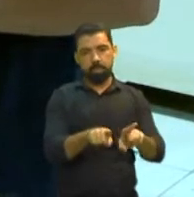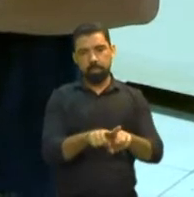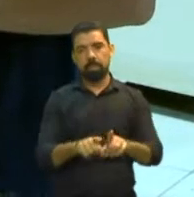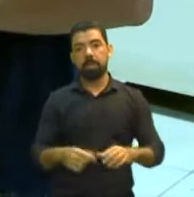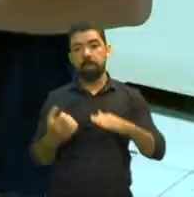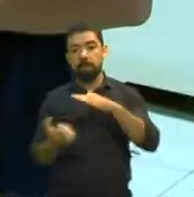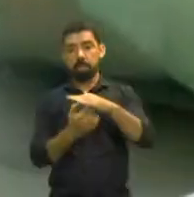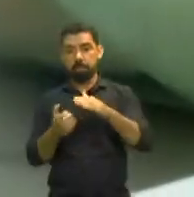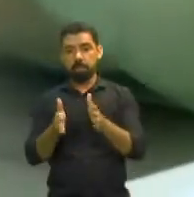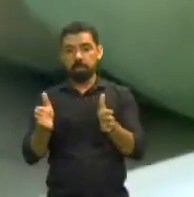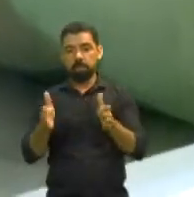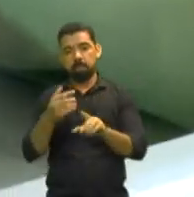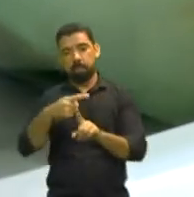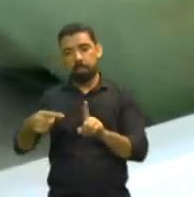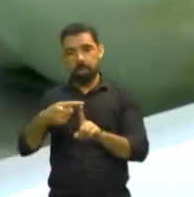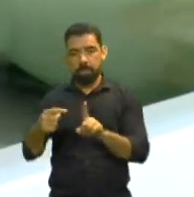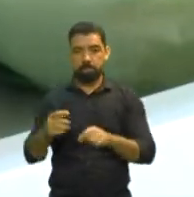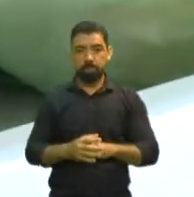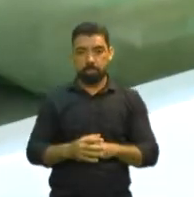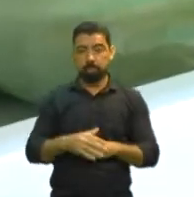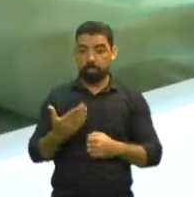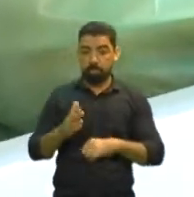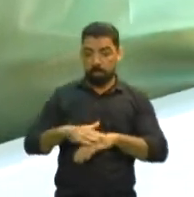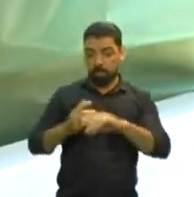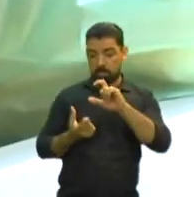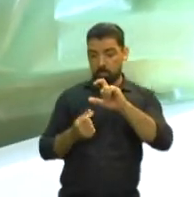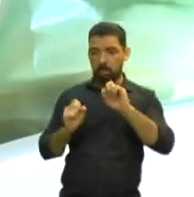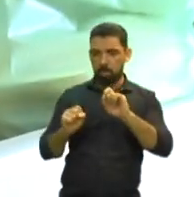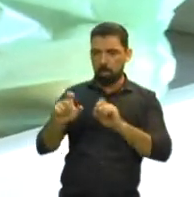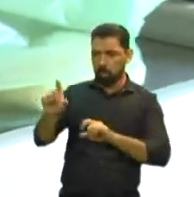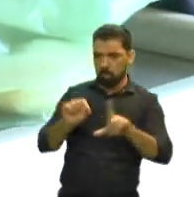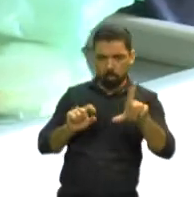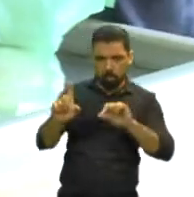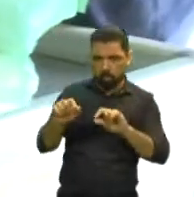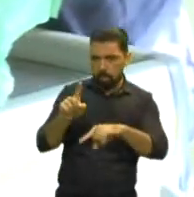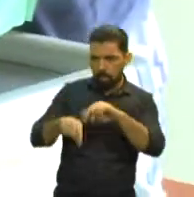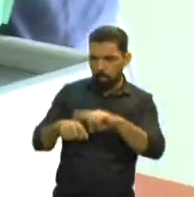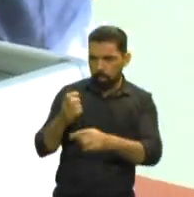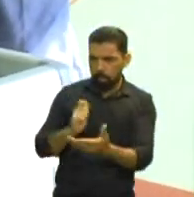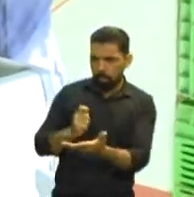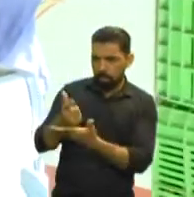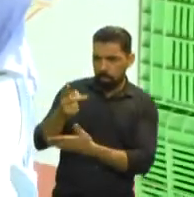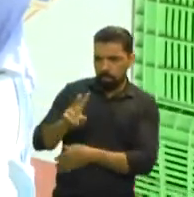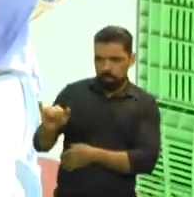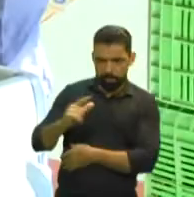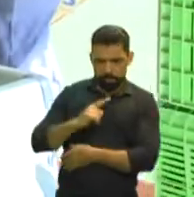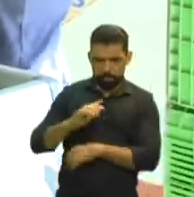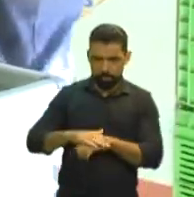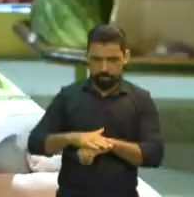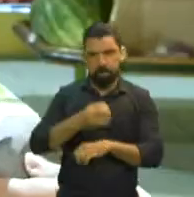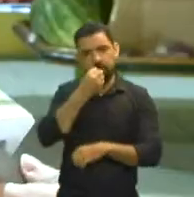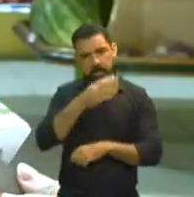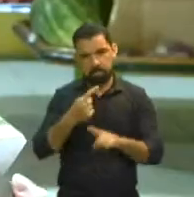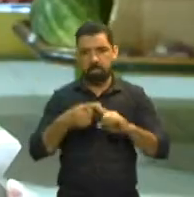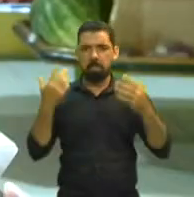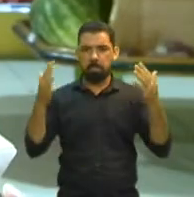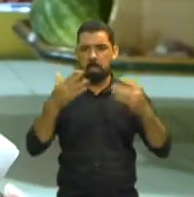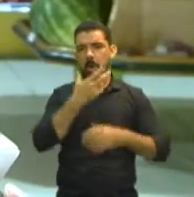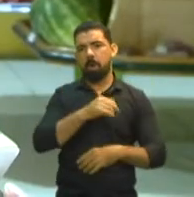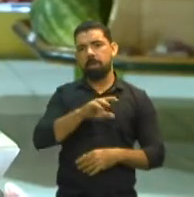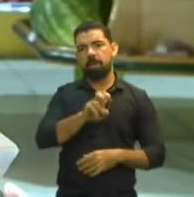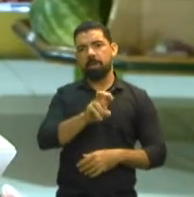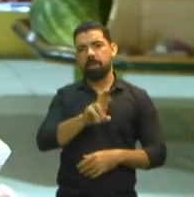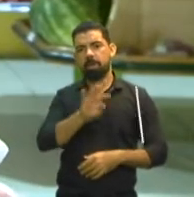medida é que o consumidor possa escolher de maneira mais detalhada os itens que vai comprar. Decisão comemorada pelo Everton. Vai chamar mais a minha